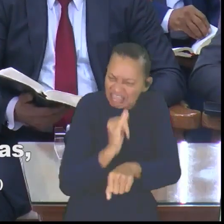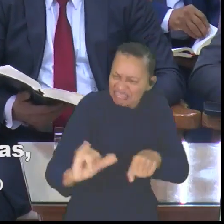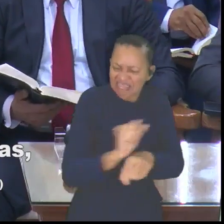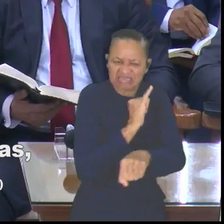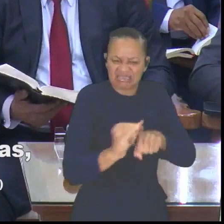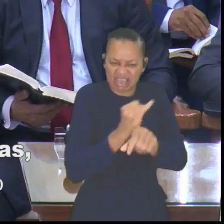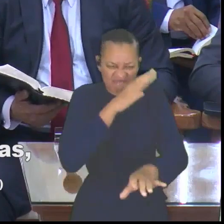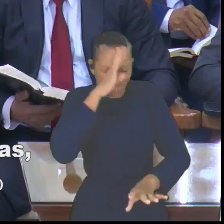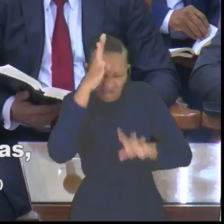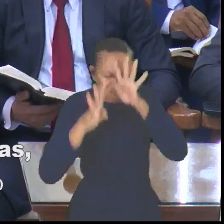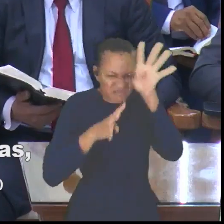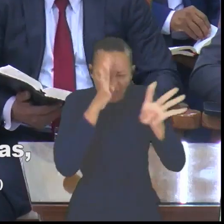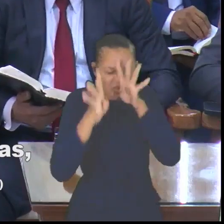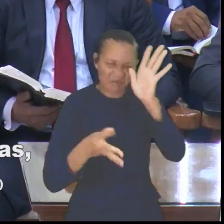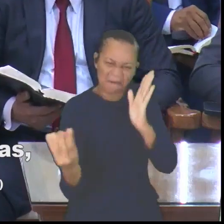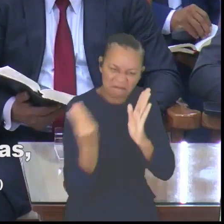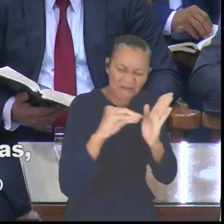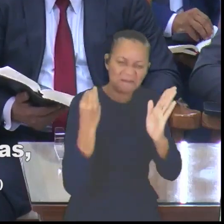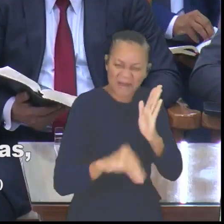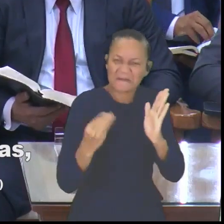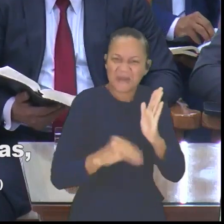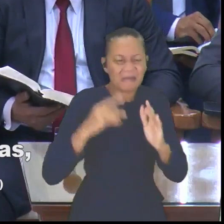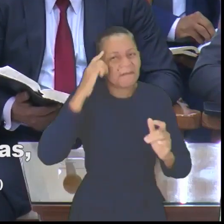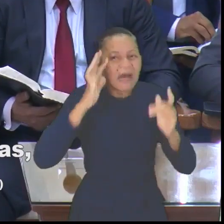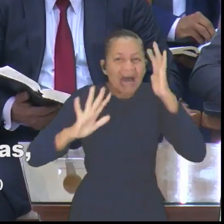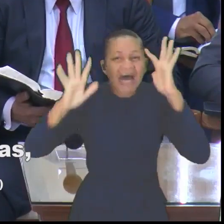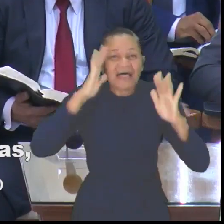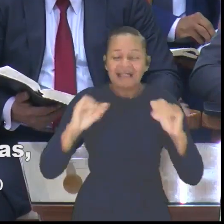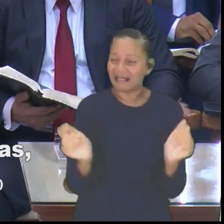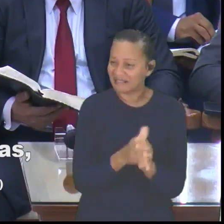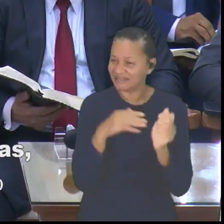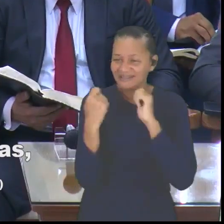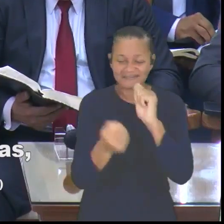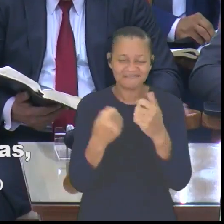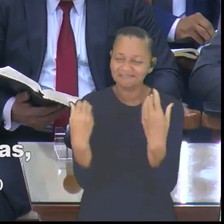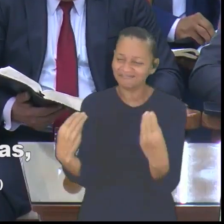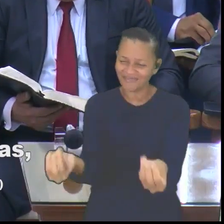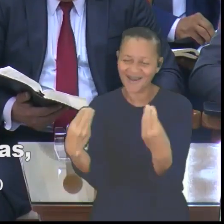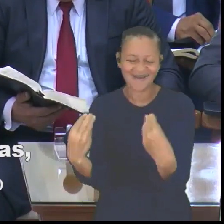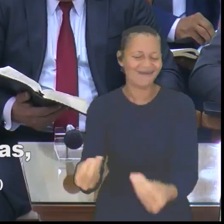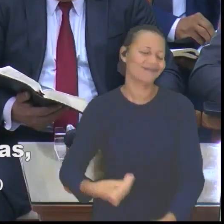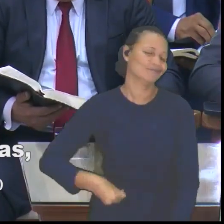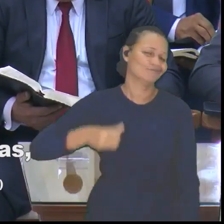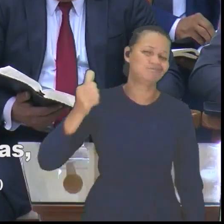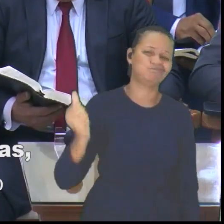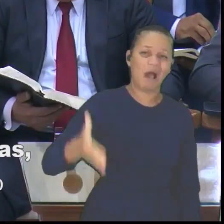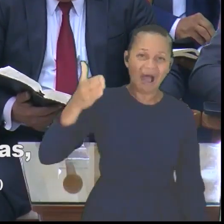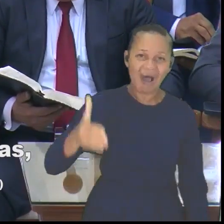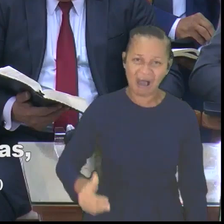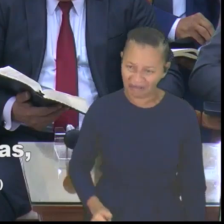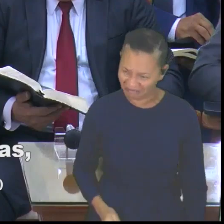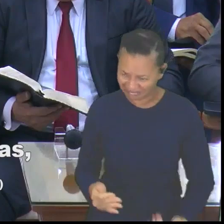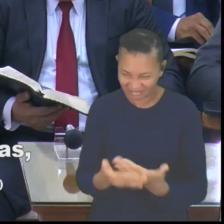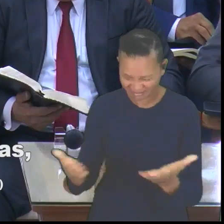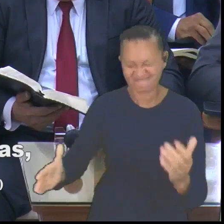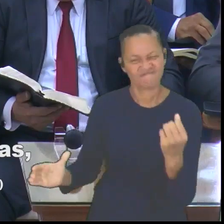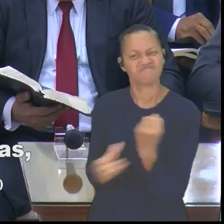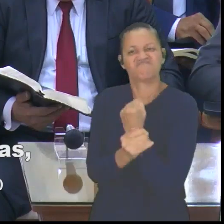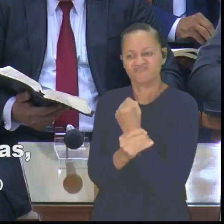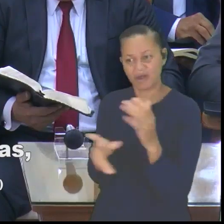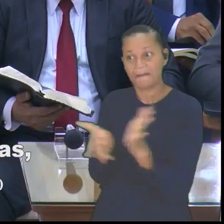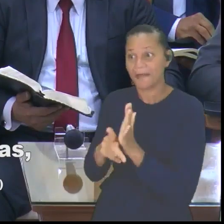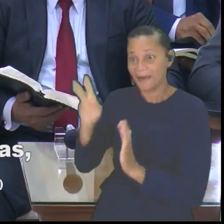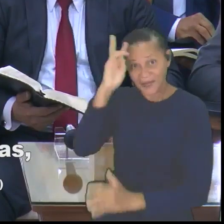que você imaginar, aleluia, mas essas estratégias serão frustradas, garante